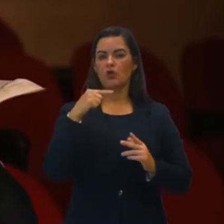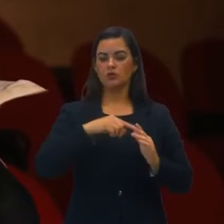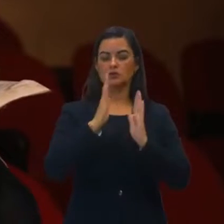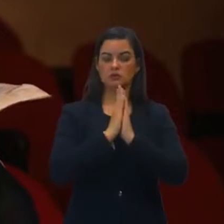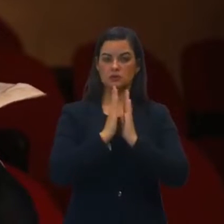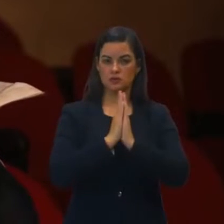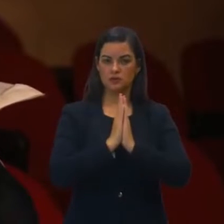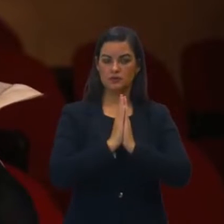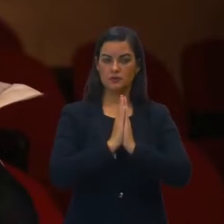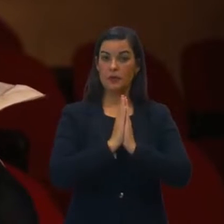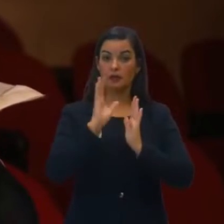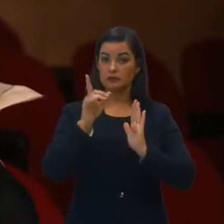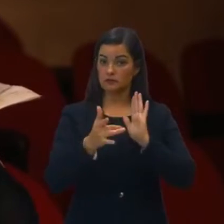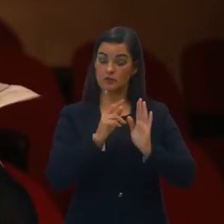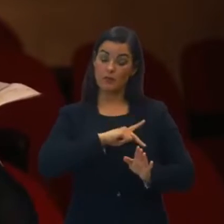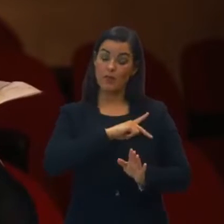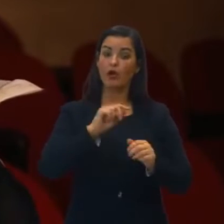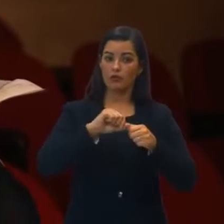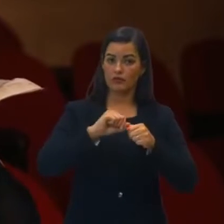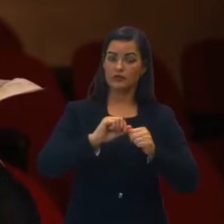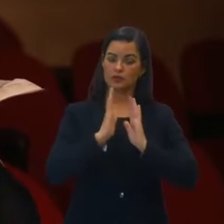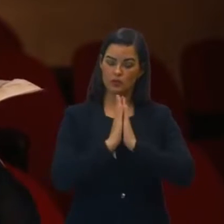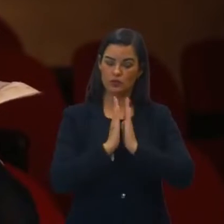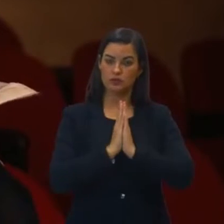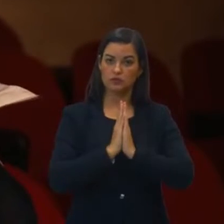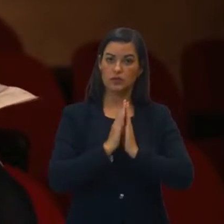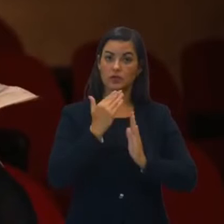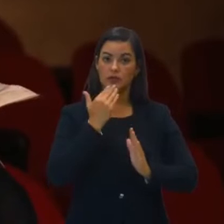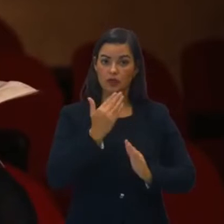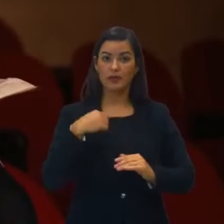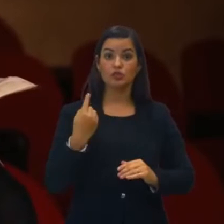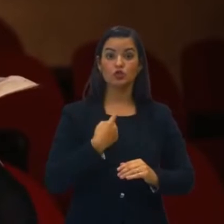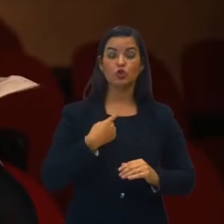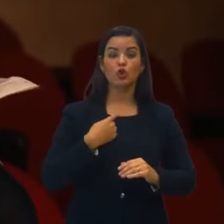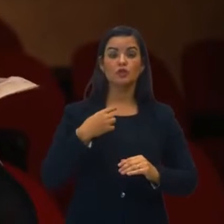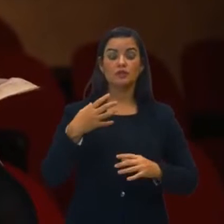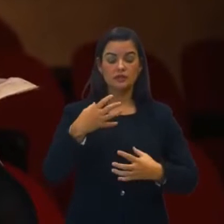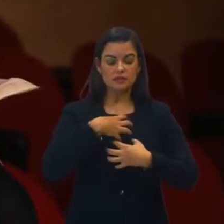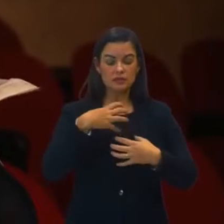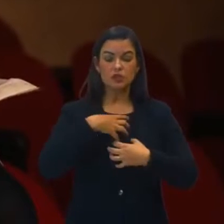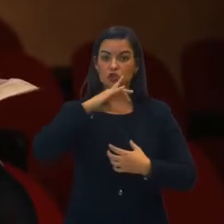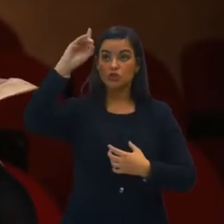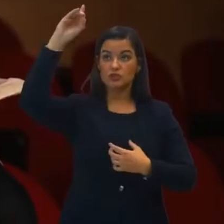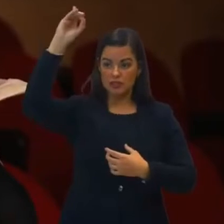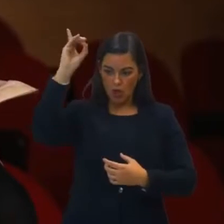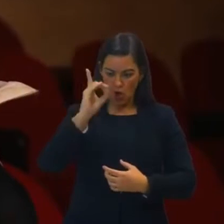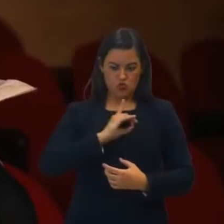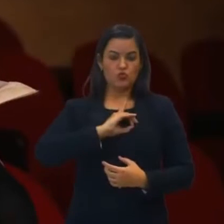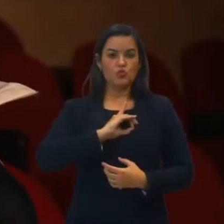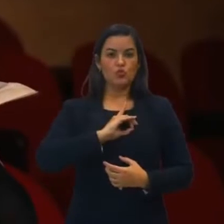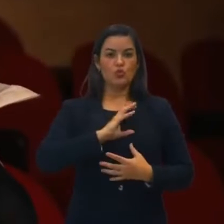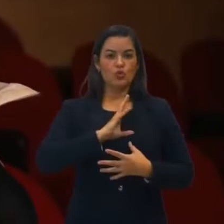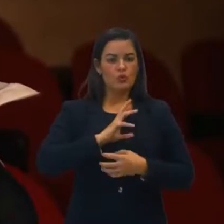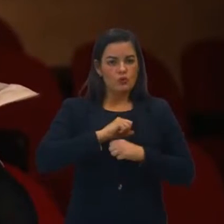Ele pede que nós sejamos tomados não de Deus, não da plenitude de Deus, mas para que sejamos